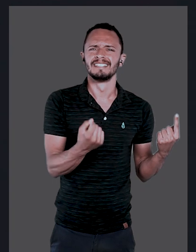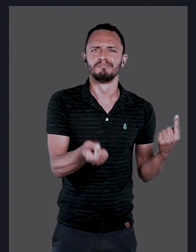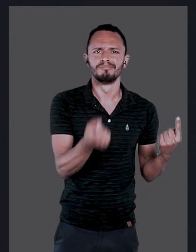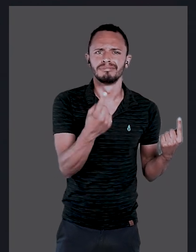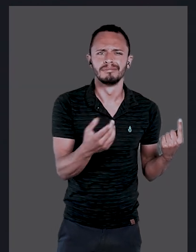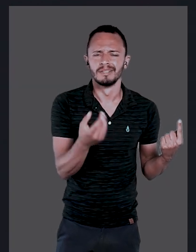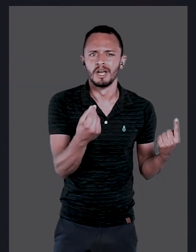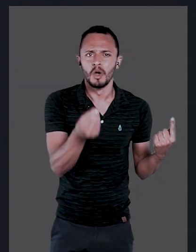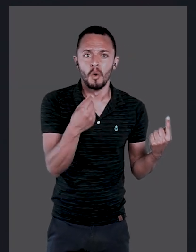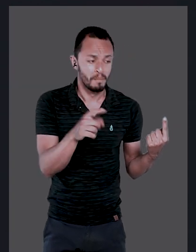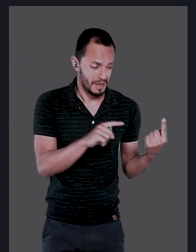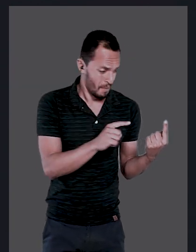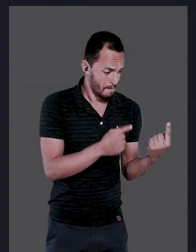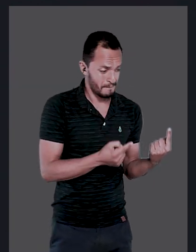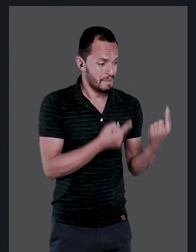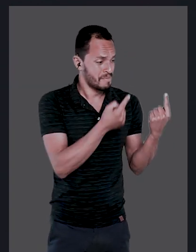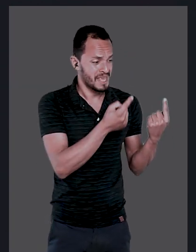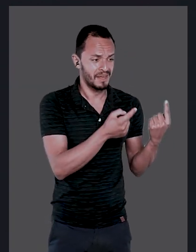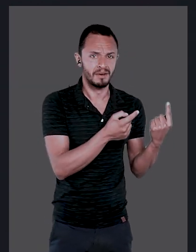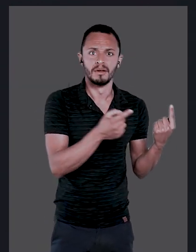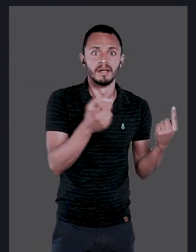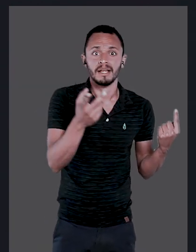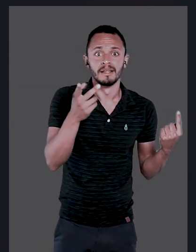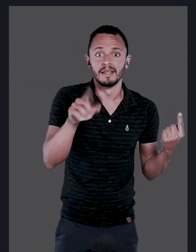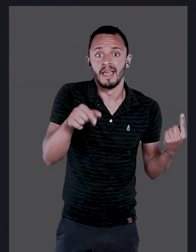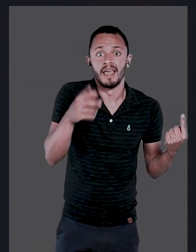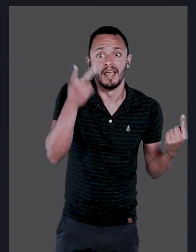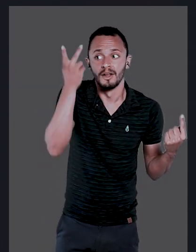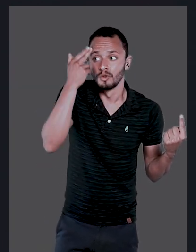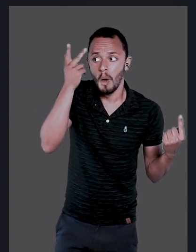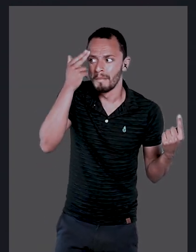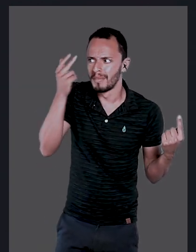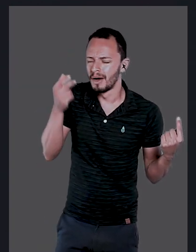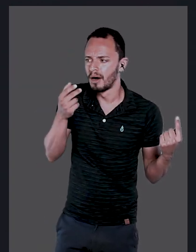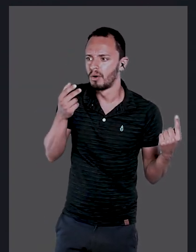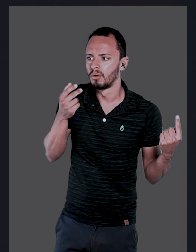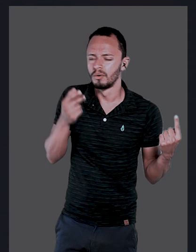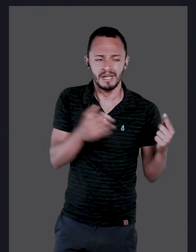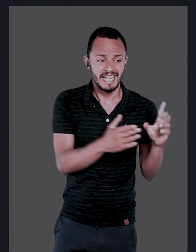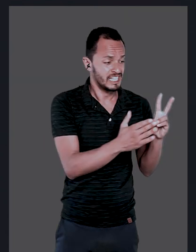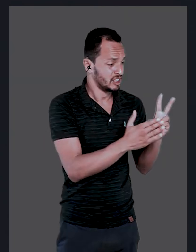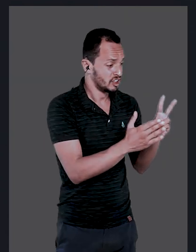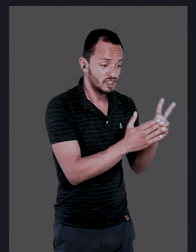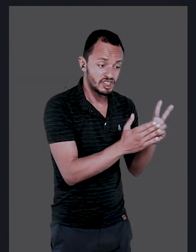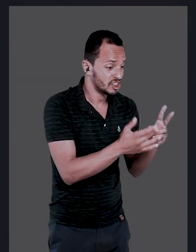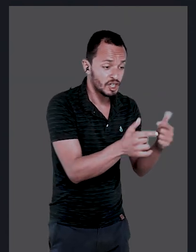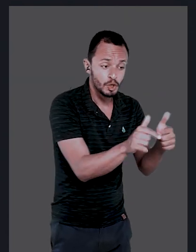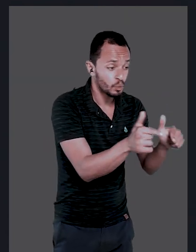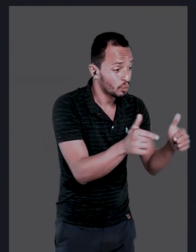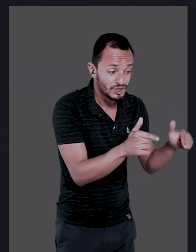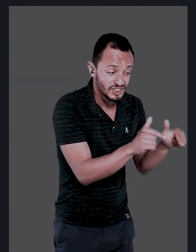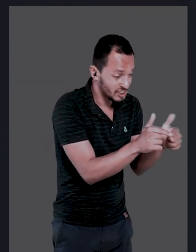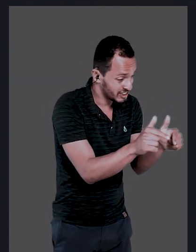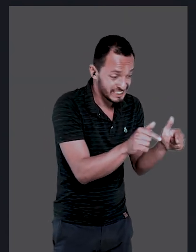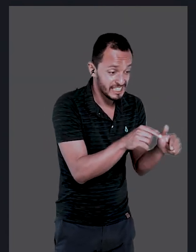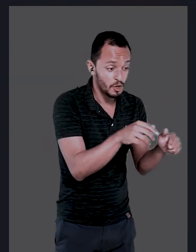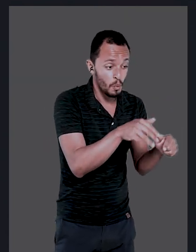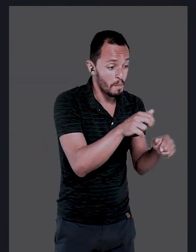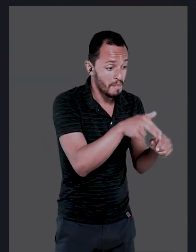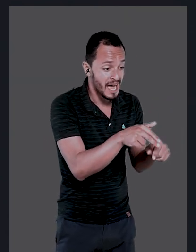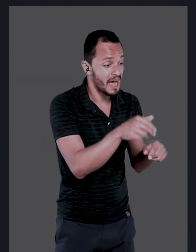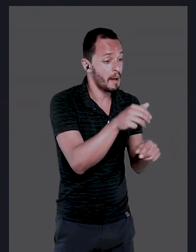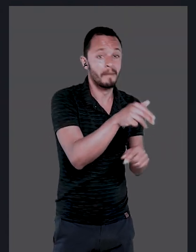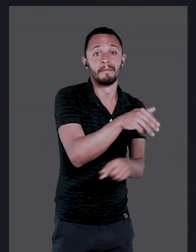de alguma coisa tão convencional quanto fazer a curadoria de uma exposição, não é? Não houve nenhum